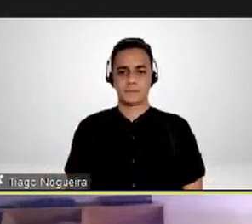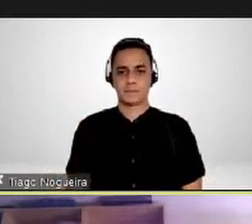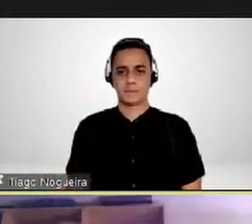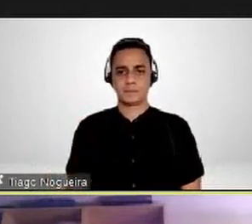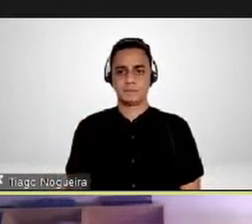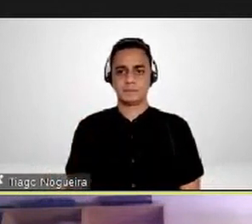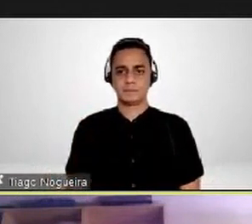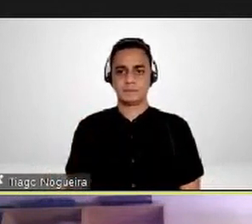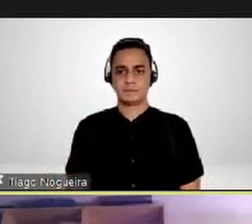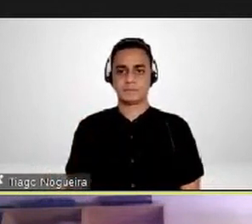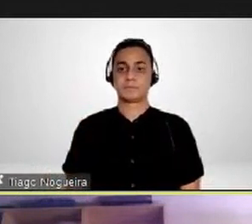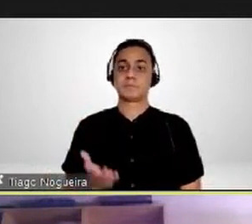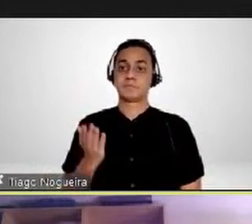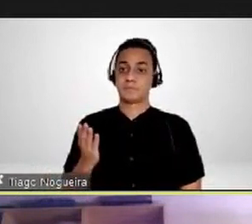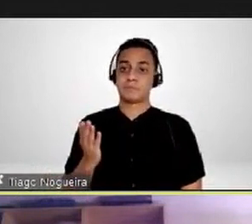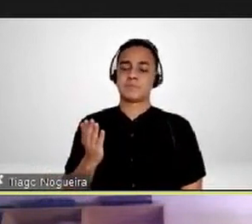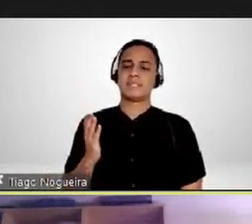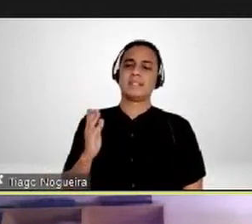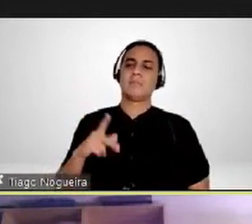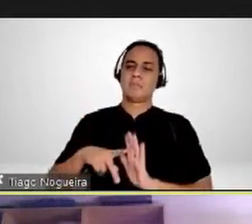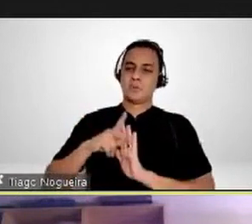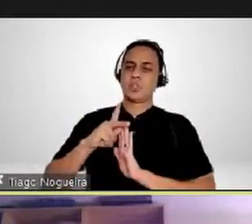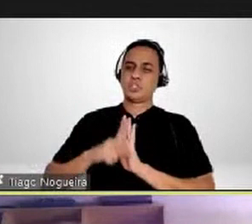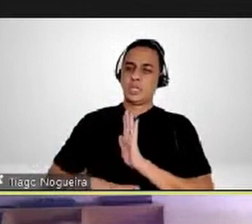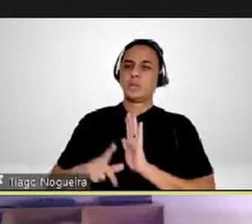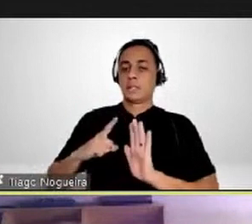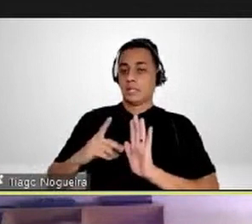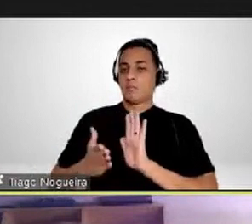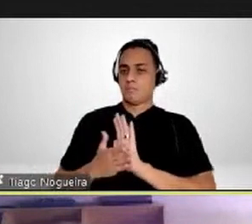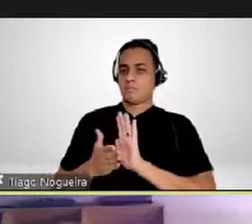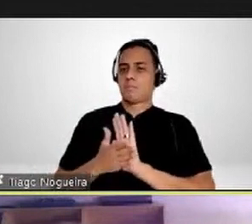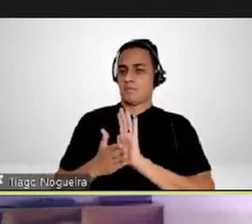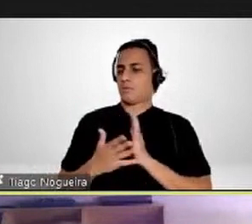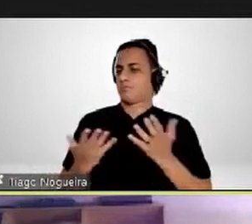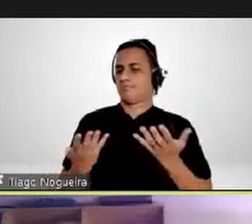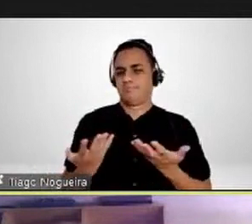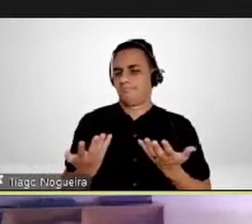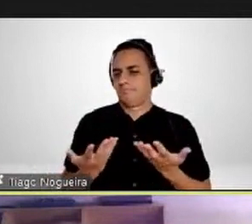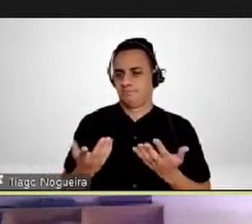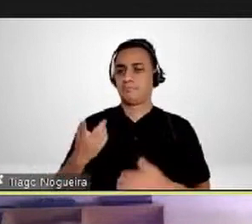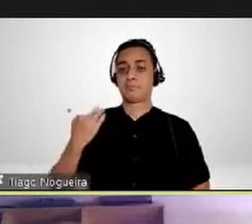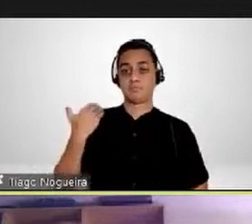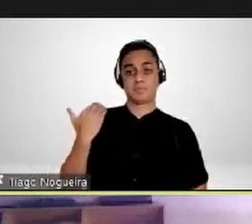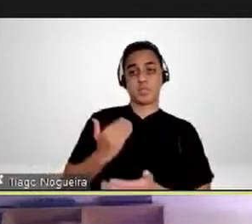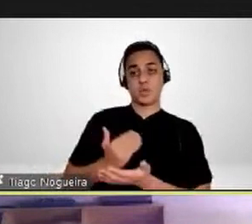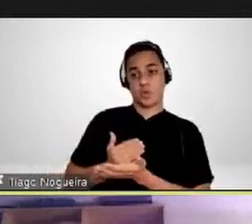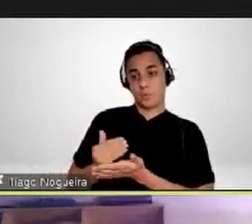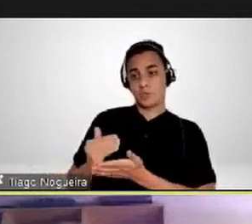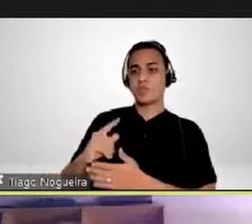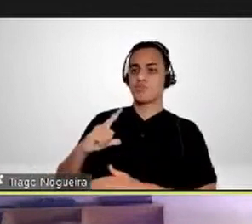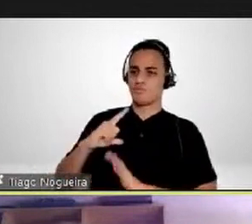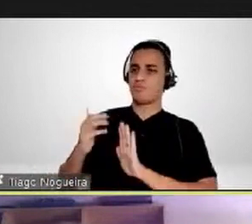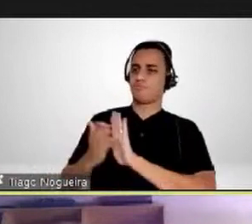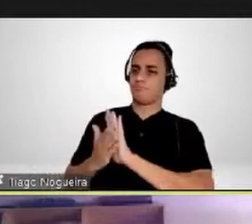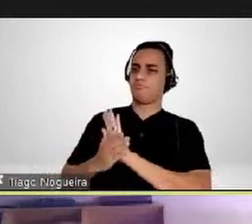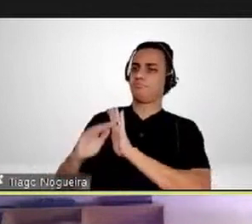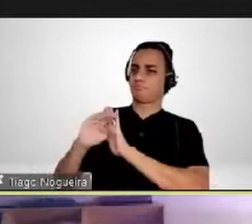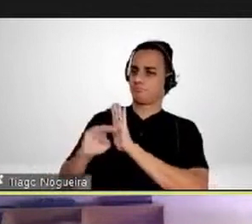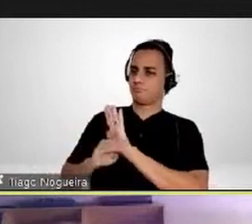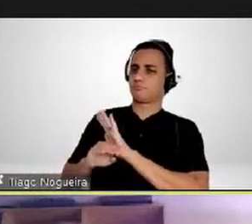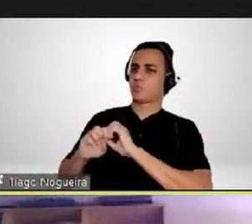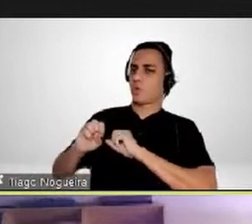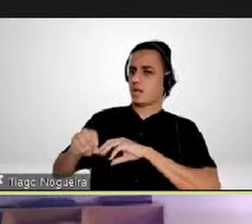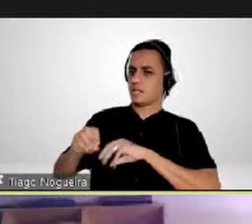Então, esse projeto, né, ele tem propósitos. Quando a gente começou, a gente estabeleceu propósitos, né, educativos e